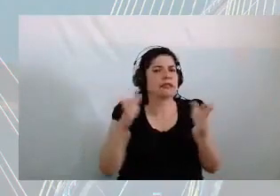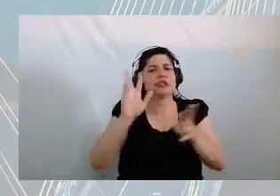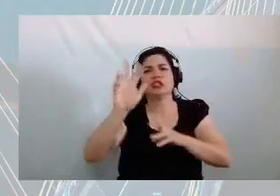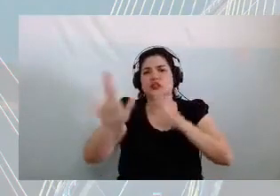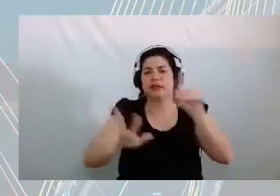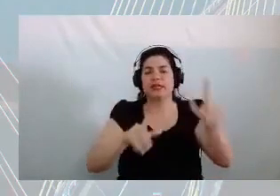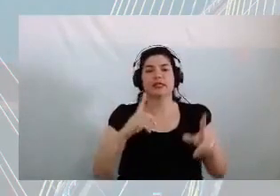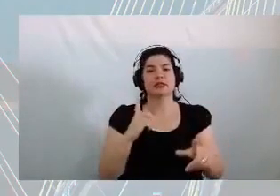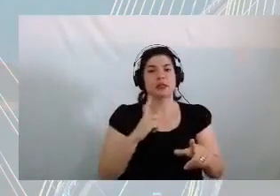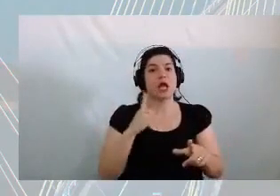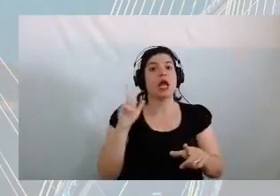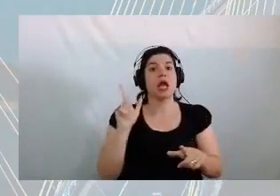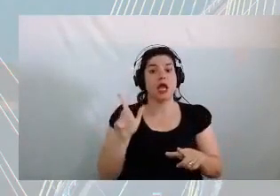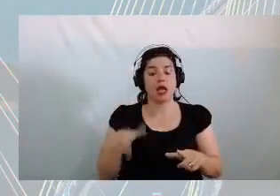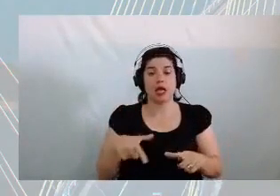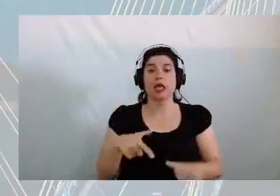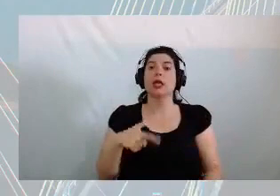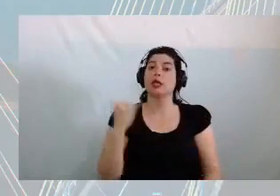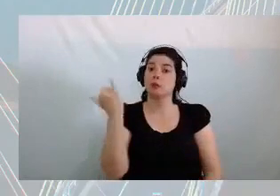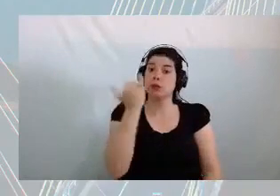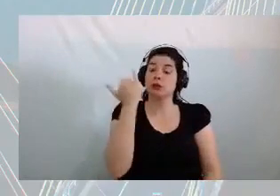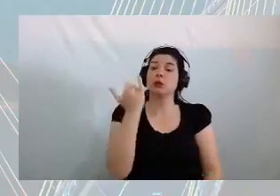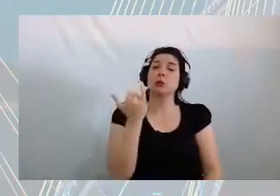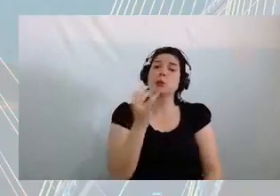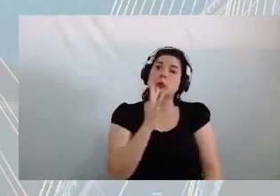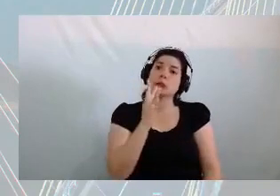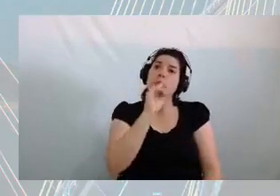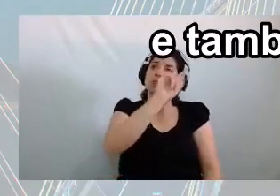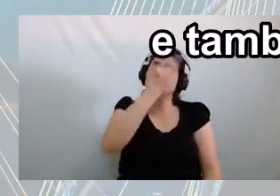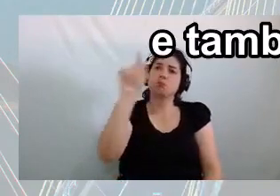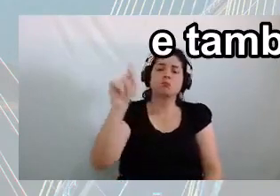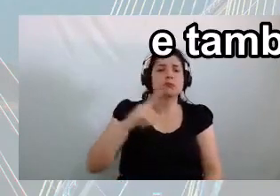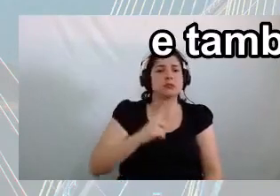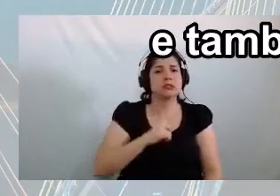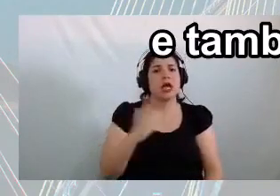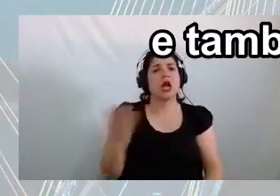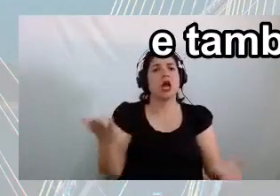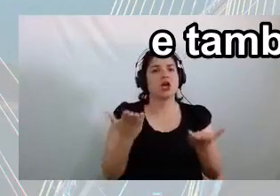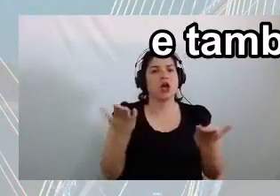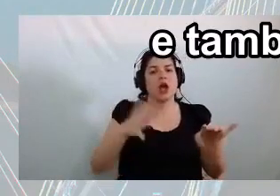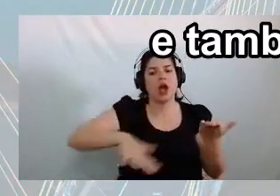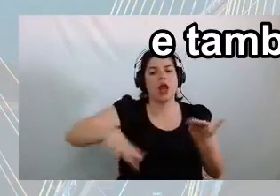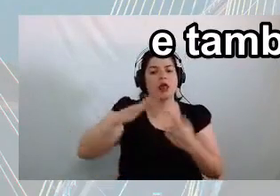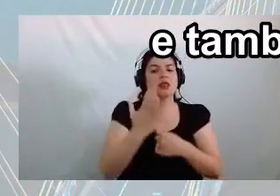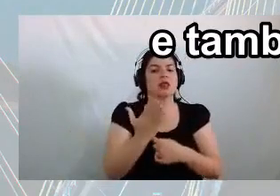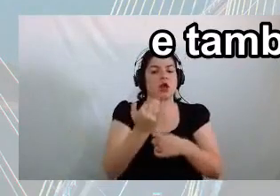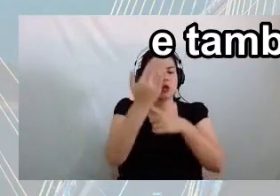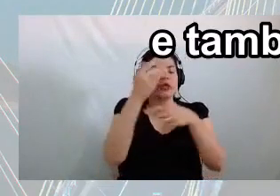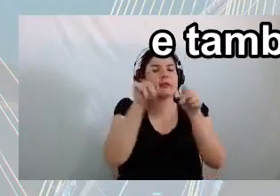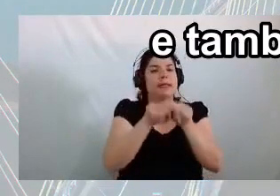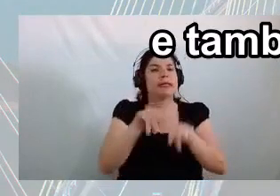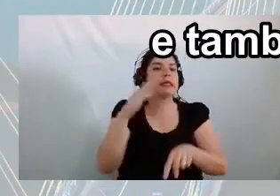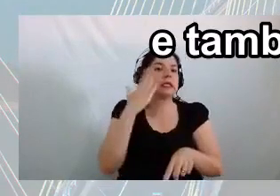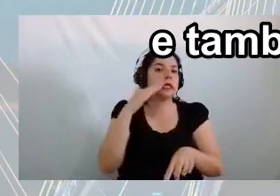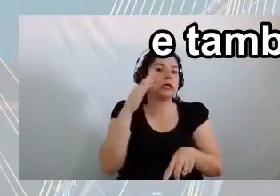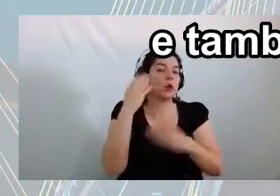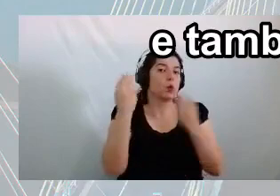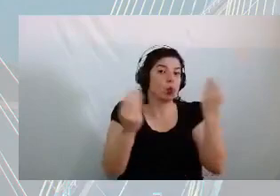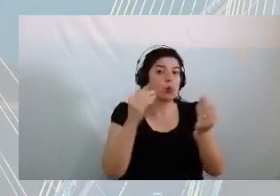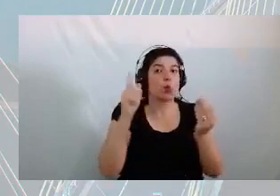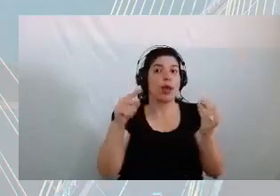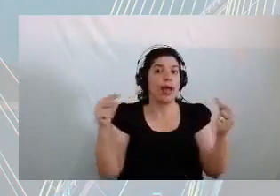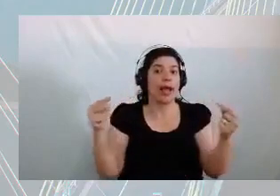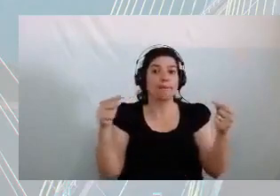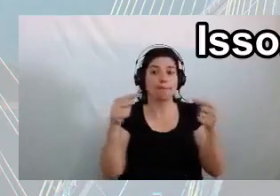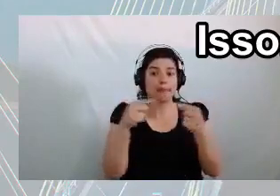foi uma jornada muito rica para a gente conhecer um pouquinho do que está no mercado de tecnologia e também entender como é que está a maturidade aí em relação a